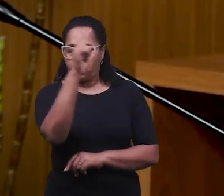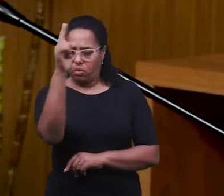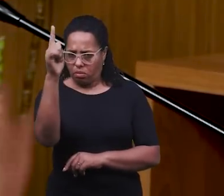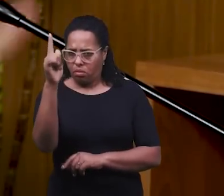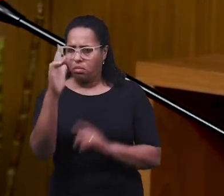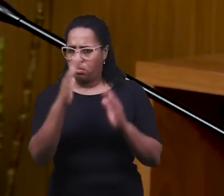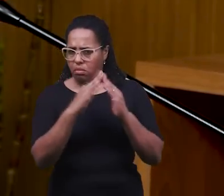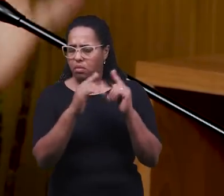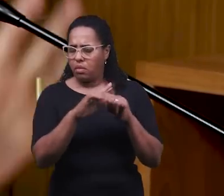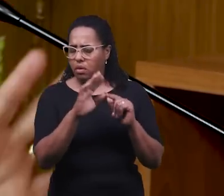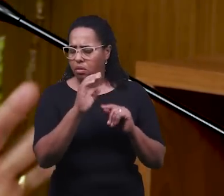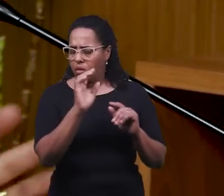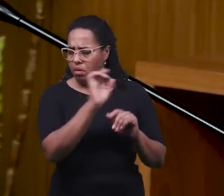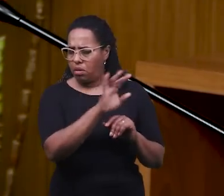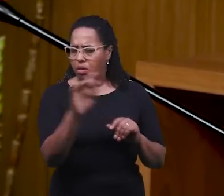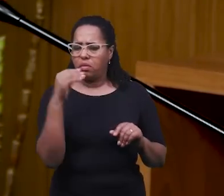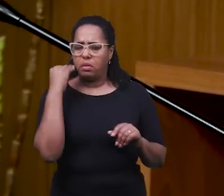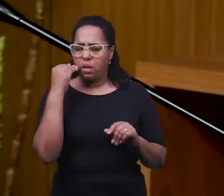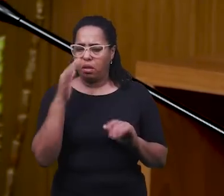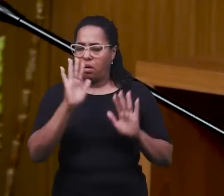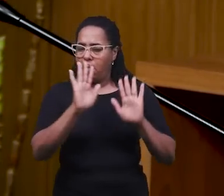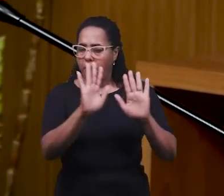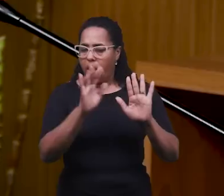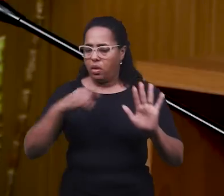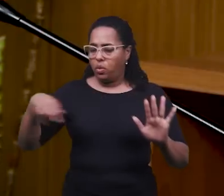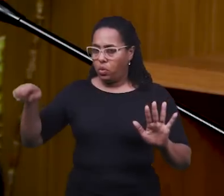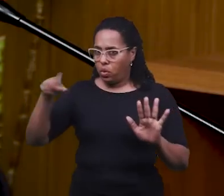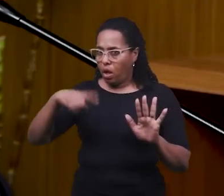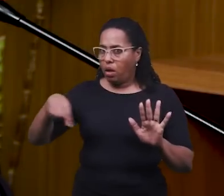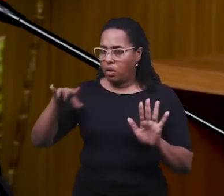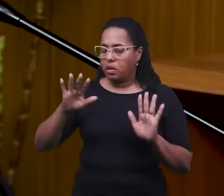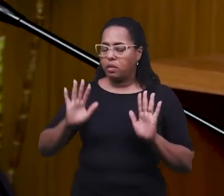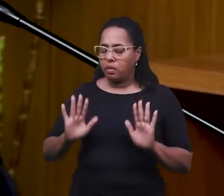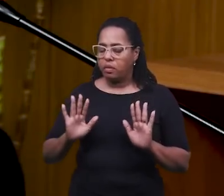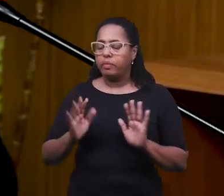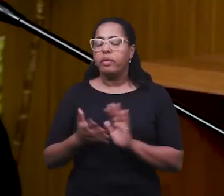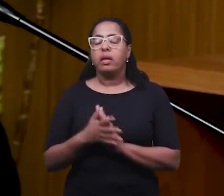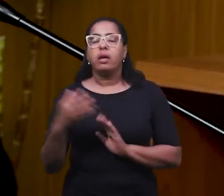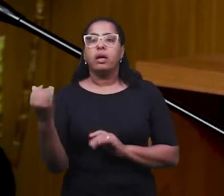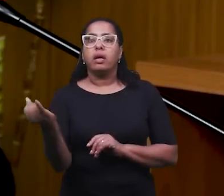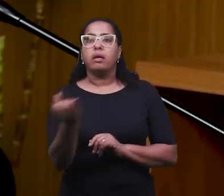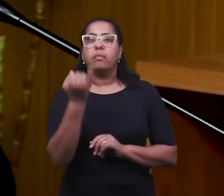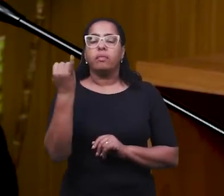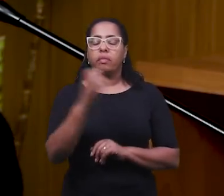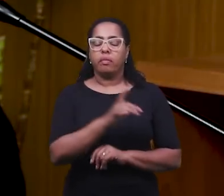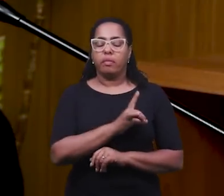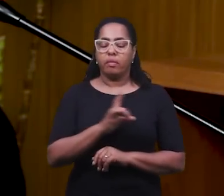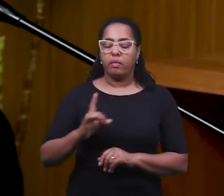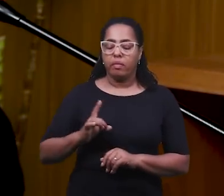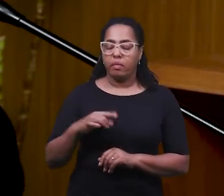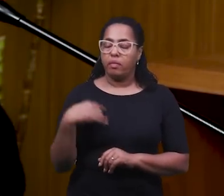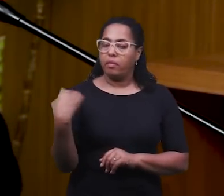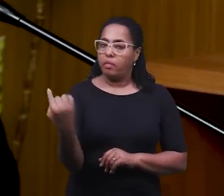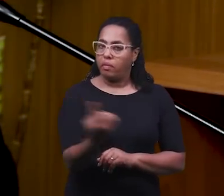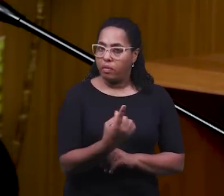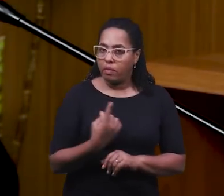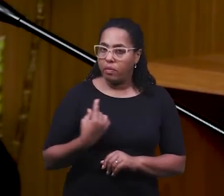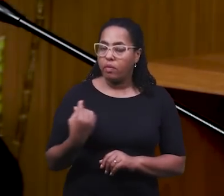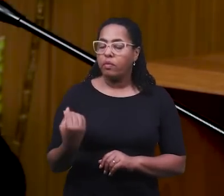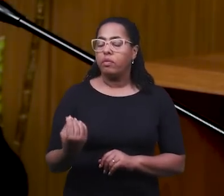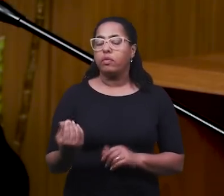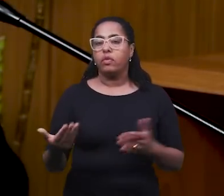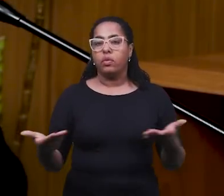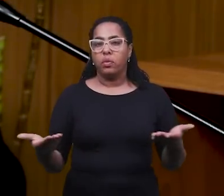outras igrejas, cada um tem a sua experiência, no nosso caso, então nós vamos lá, olha só, a importância do diácono para